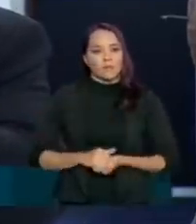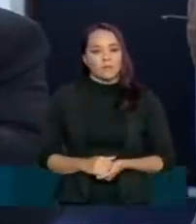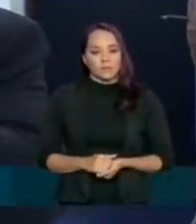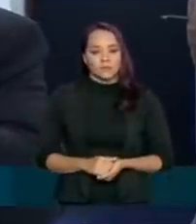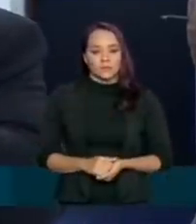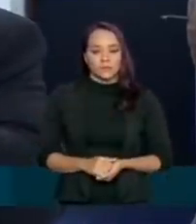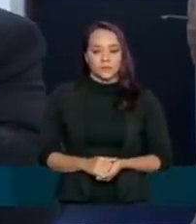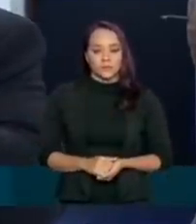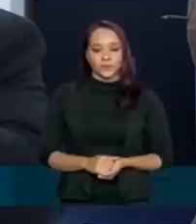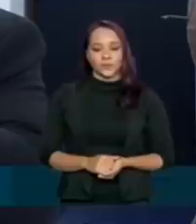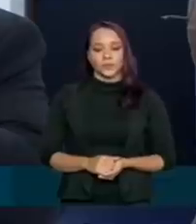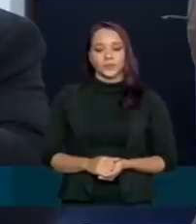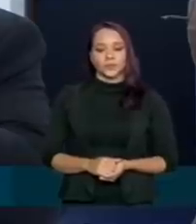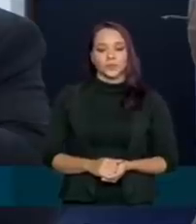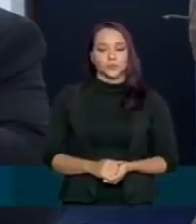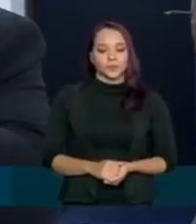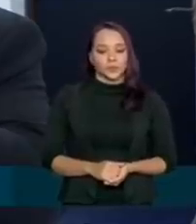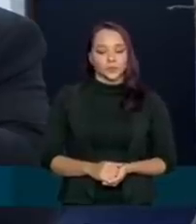ir?